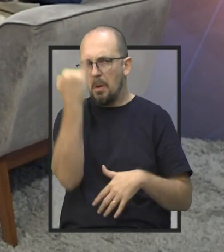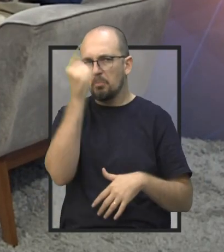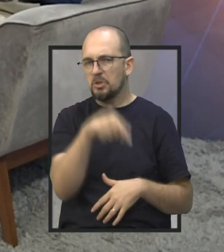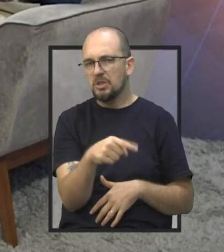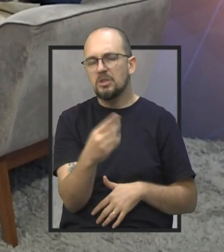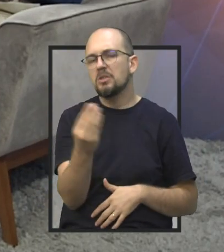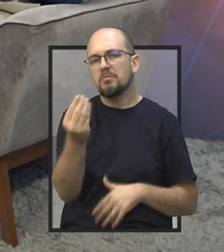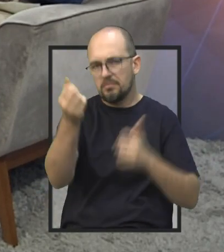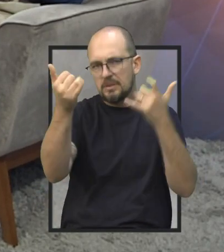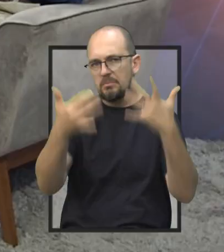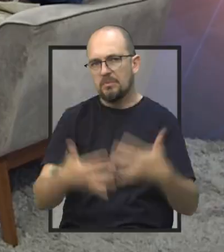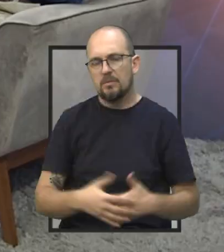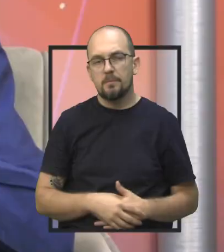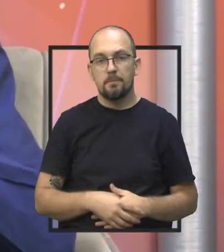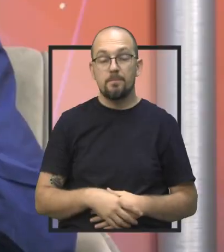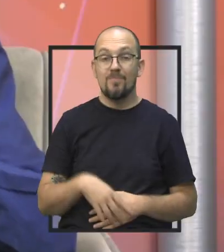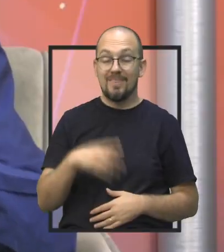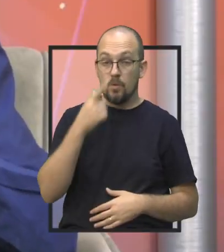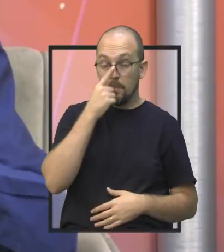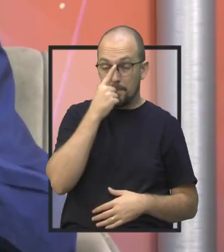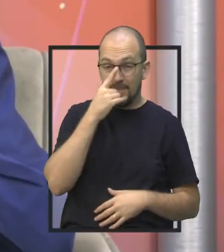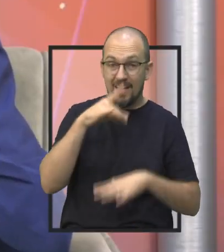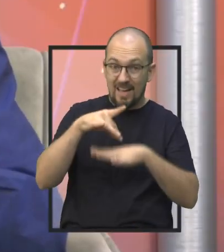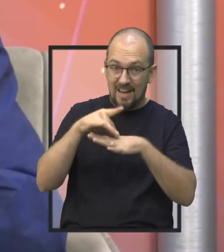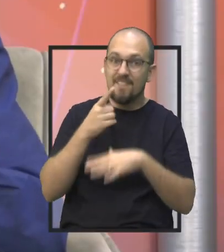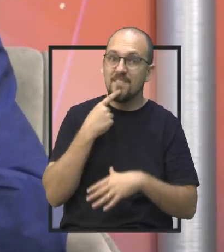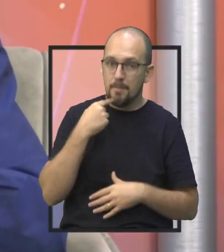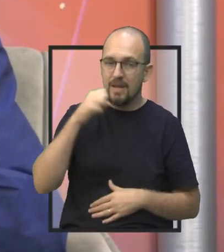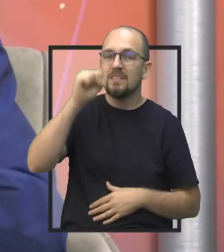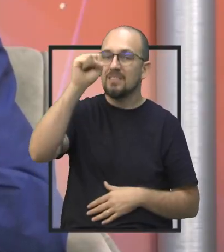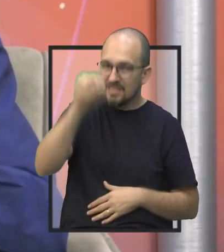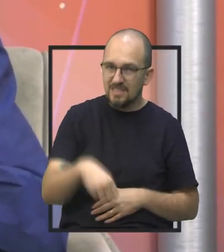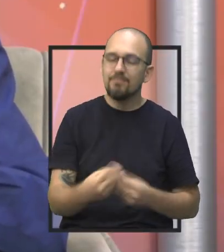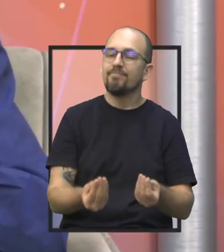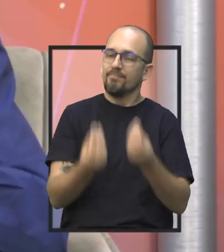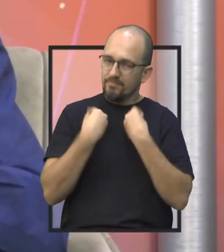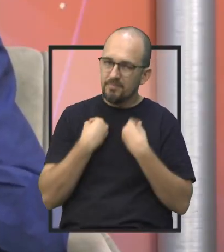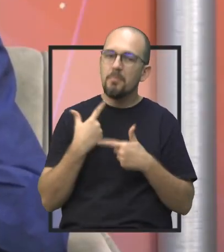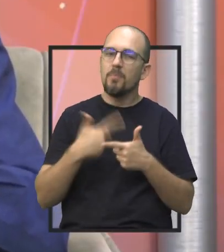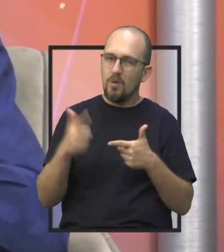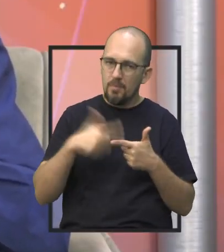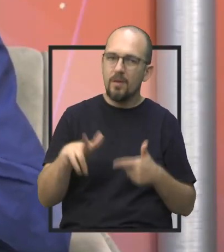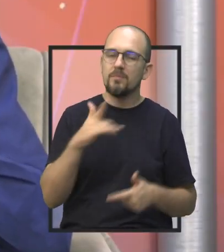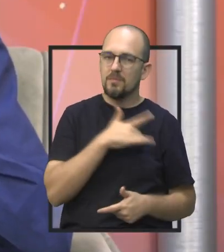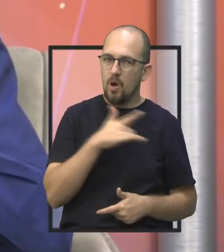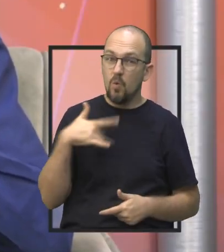preocupar, doutor? A carne vermelha, sim, traz problemas para a saúde em consumo